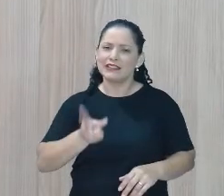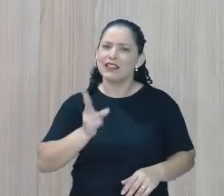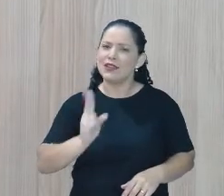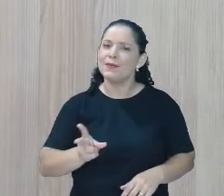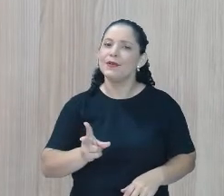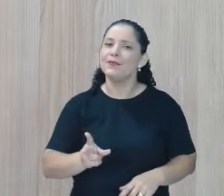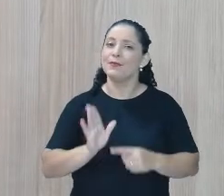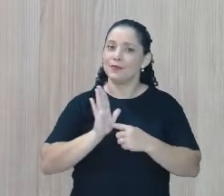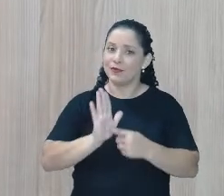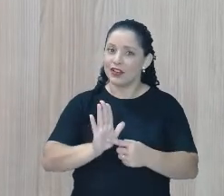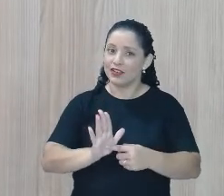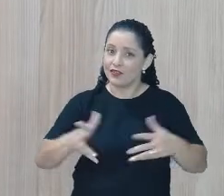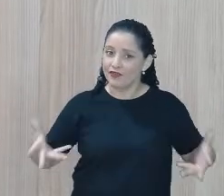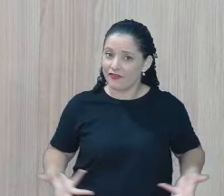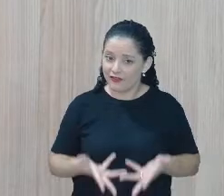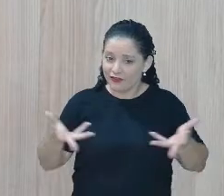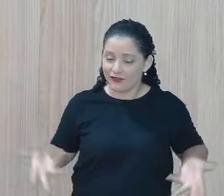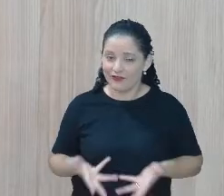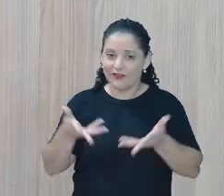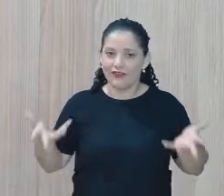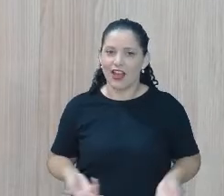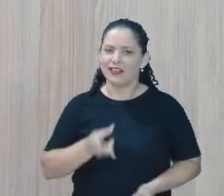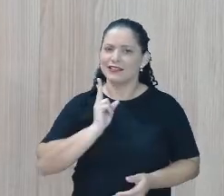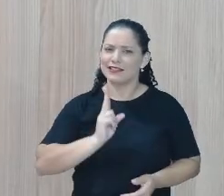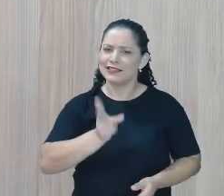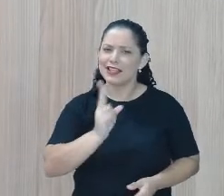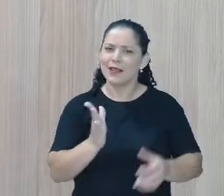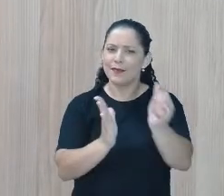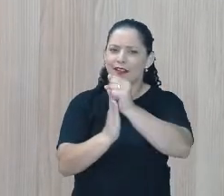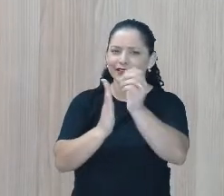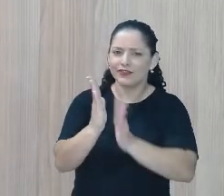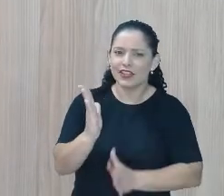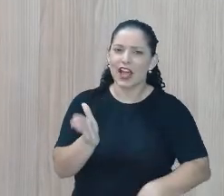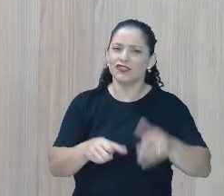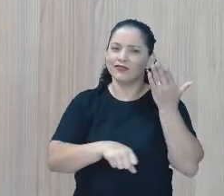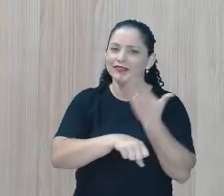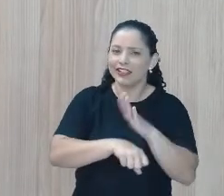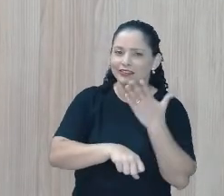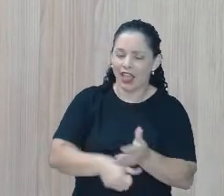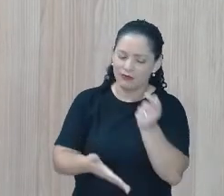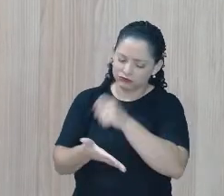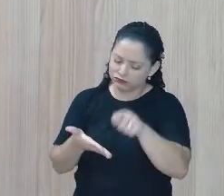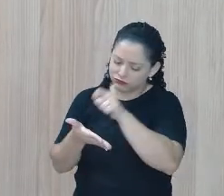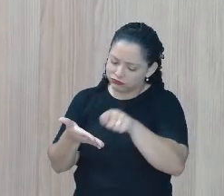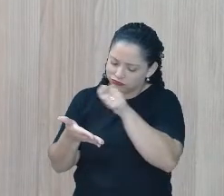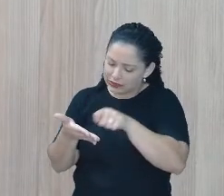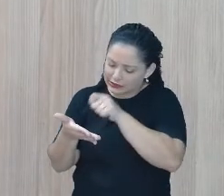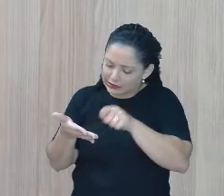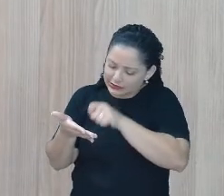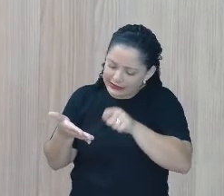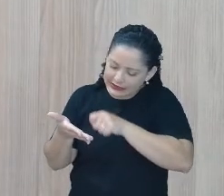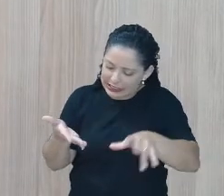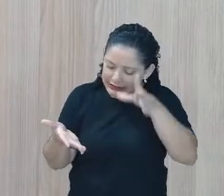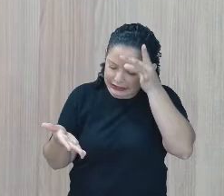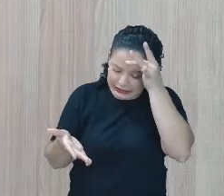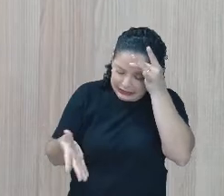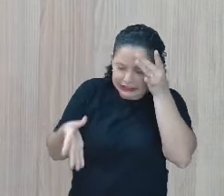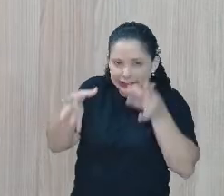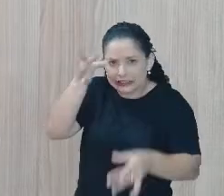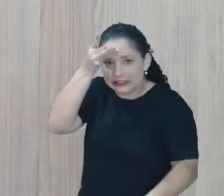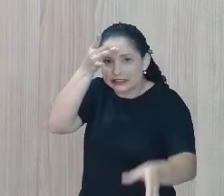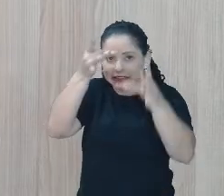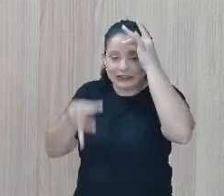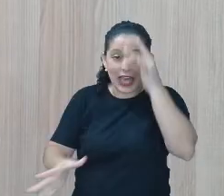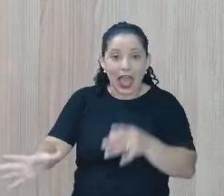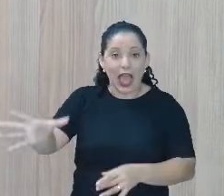que matemática é exercitar. Então, fazer sempre os exercícios que você vai adquirindo experiência e vai aprendendo